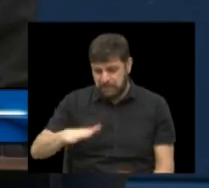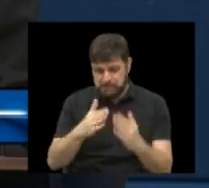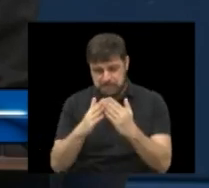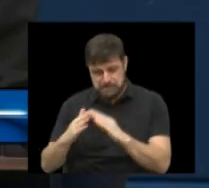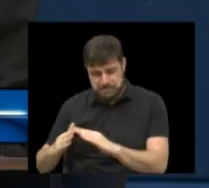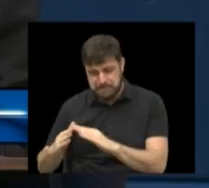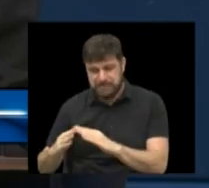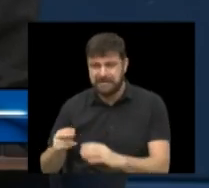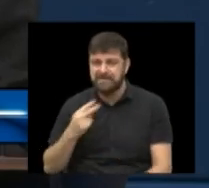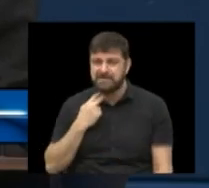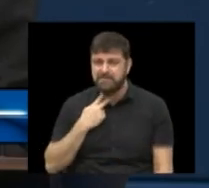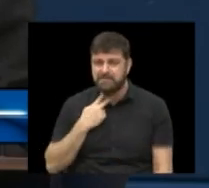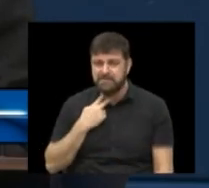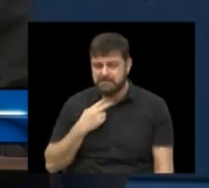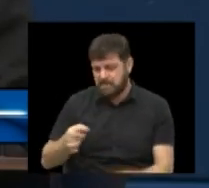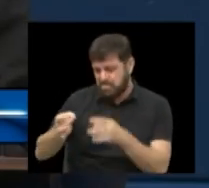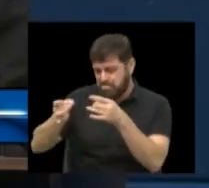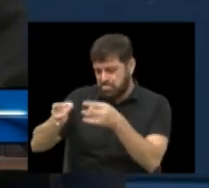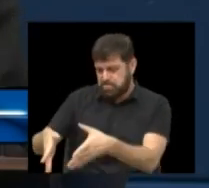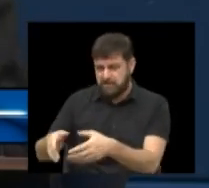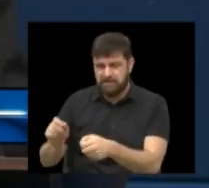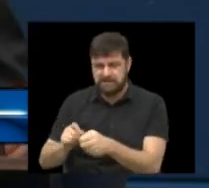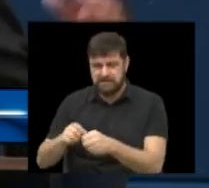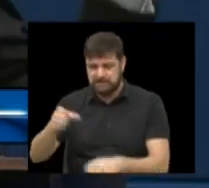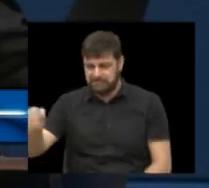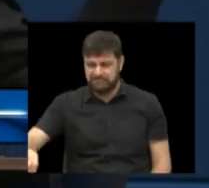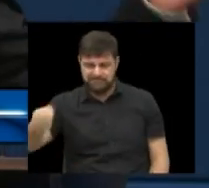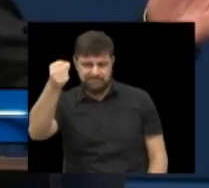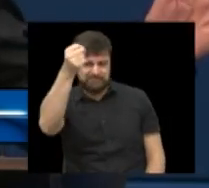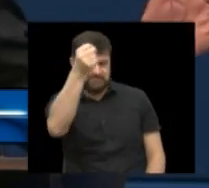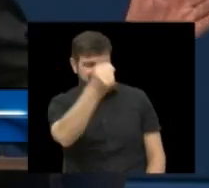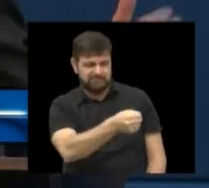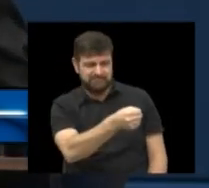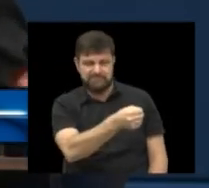que não jogue ele fora, que não leve ele para lugar nenhum, que